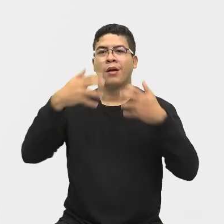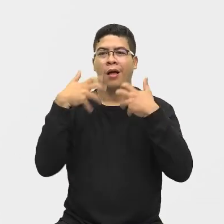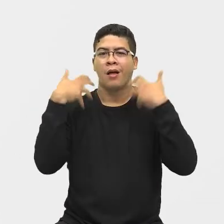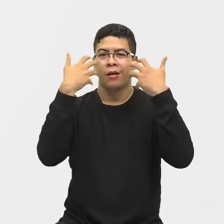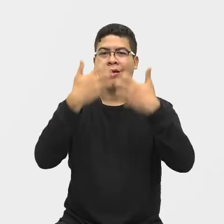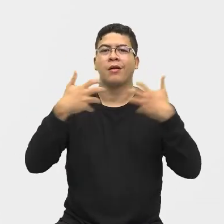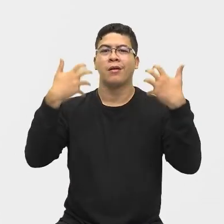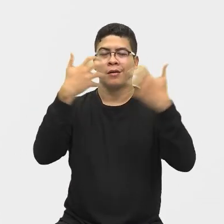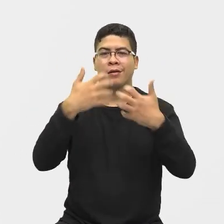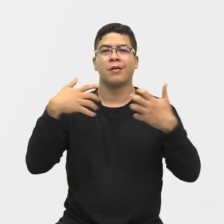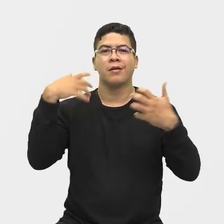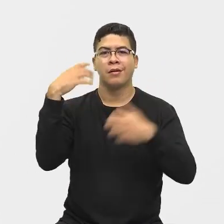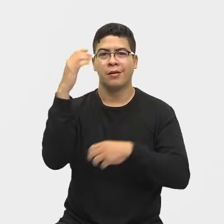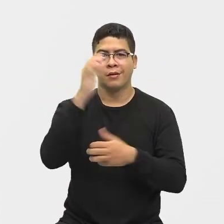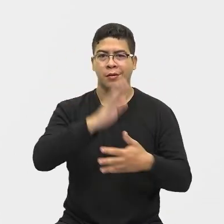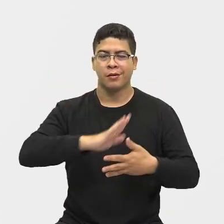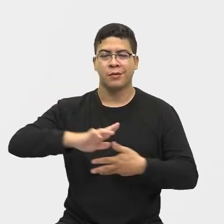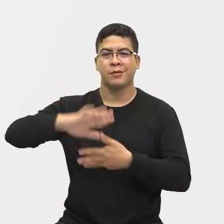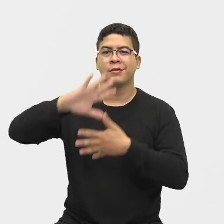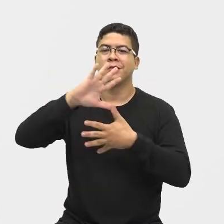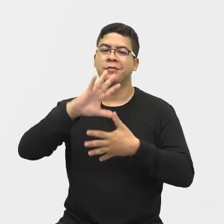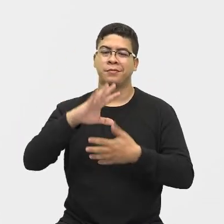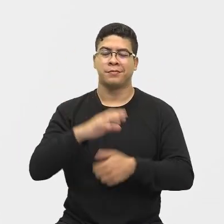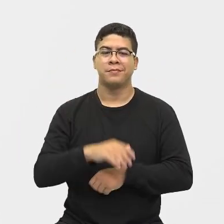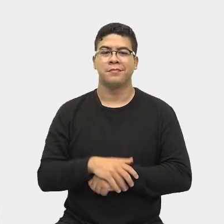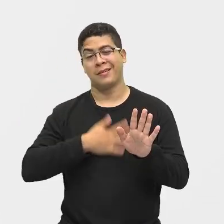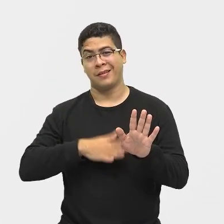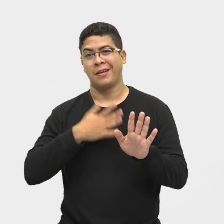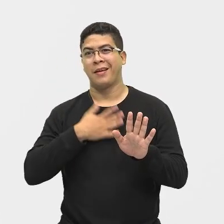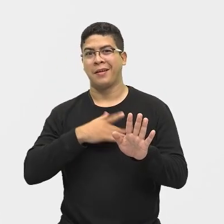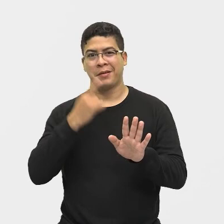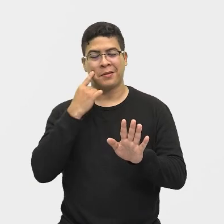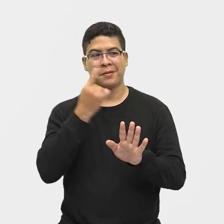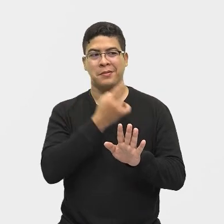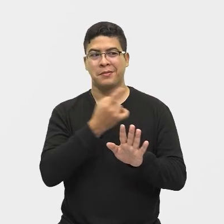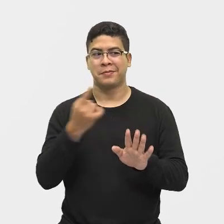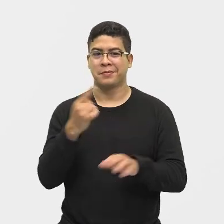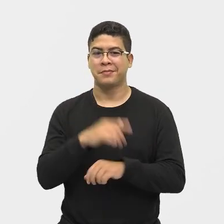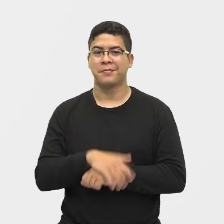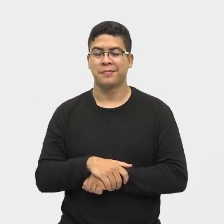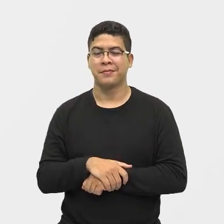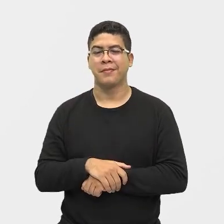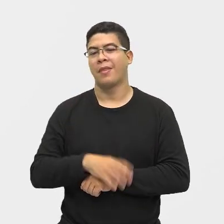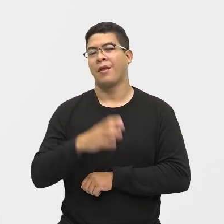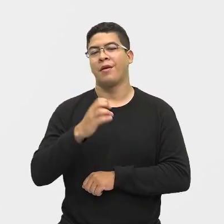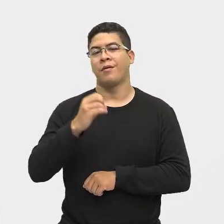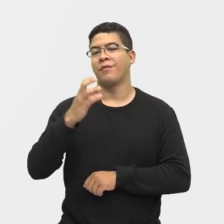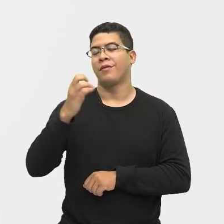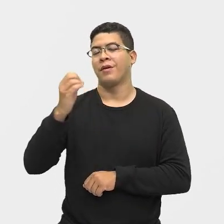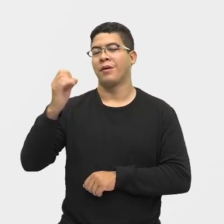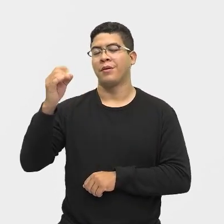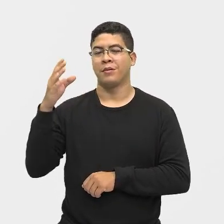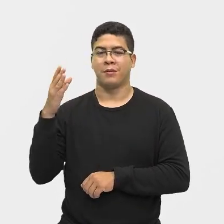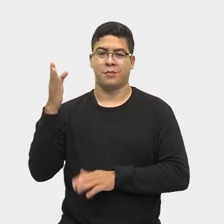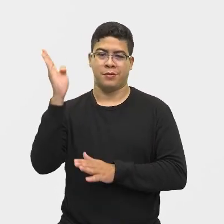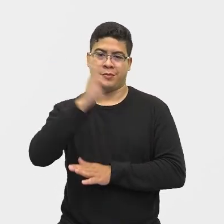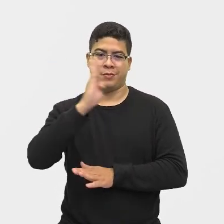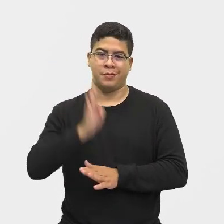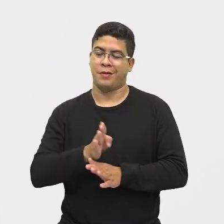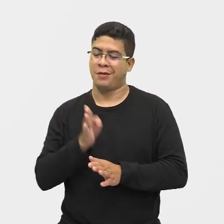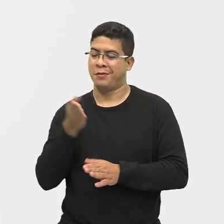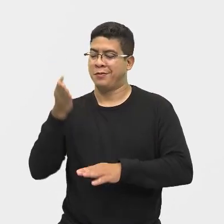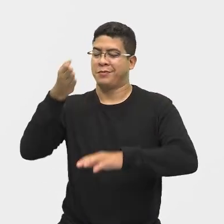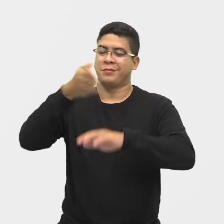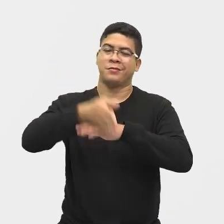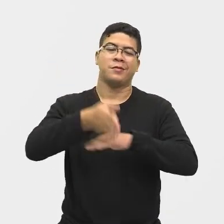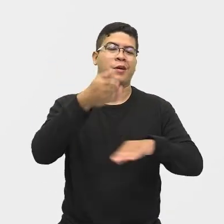desertos da América. Muito bem, olha só. Temos mais, olha só, viajou pelo Brasil, coletando exemplos de